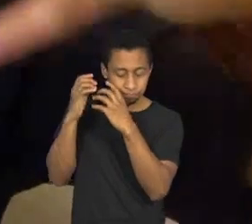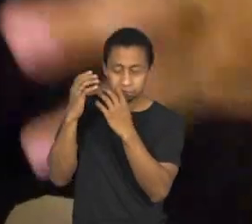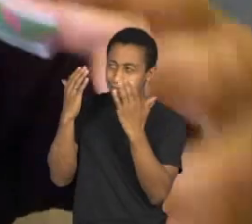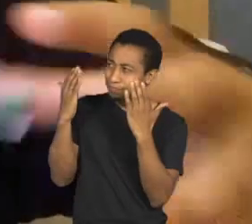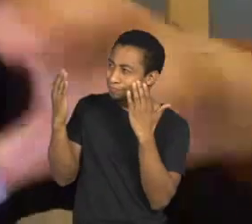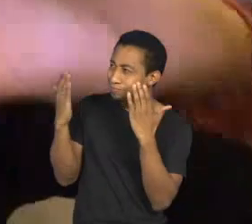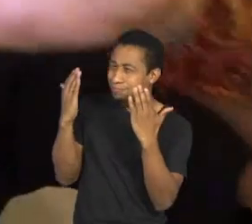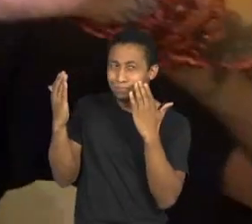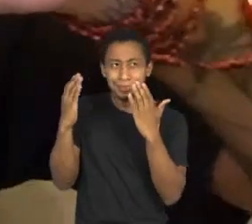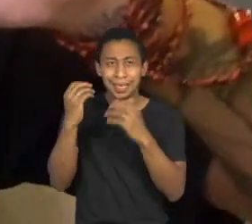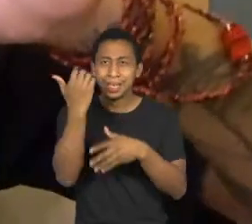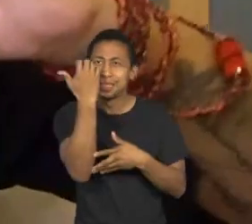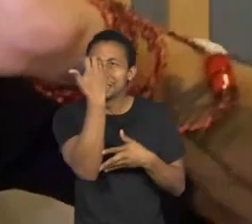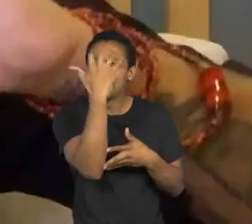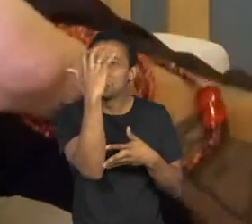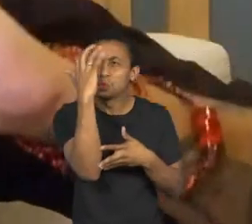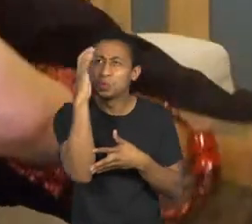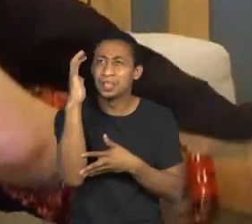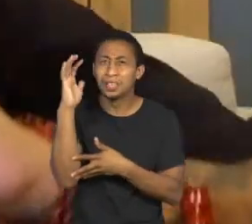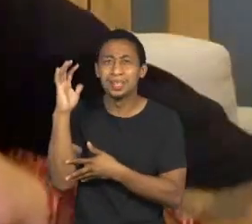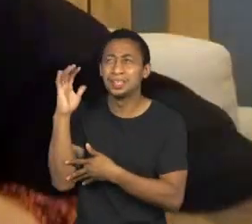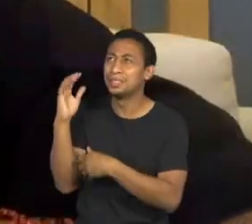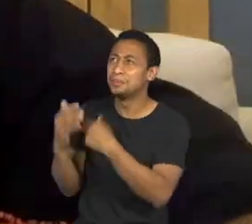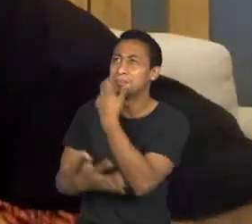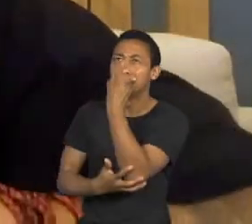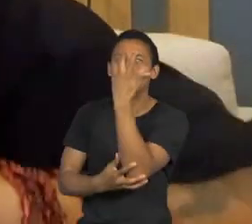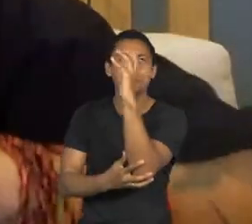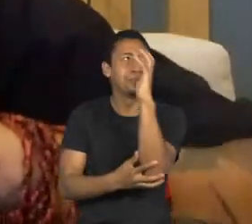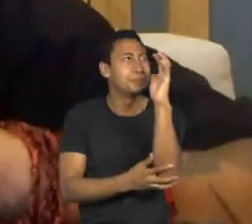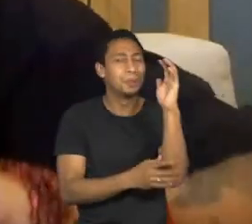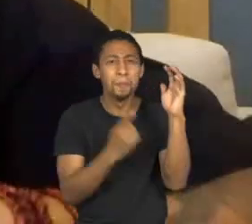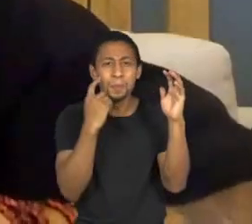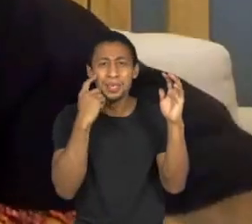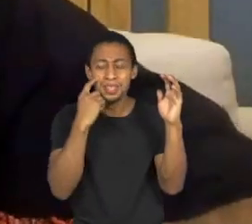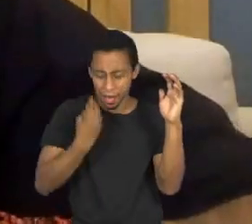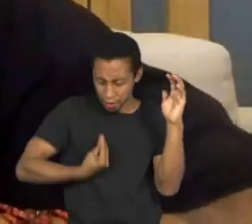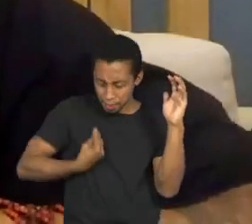a natureza, a gente precisa viver de uma forma complementar com a